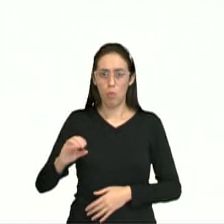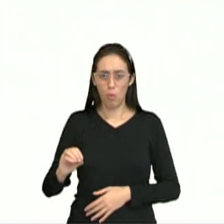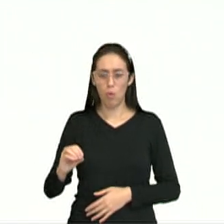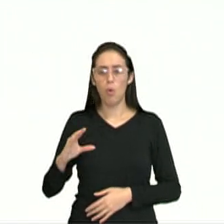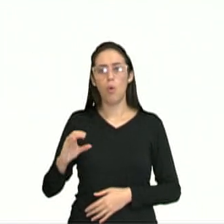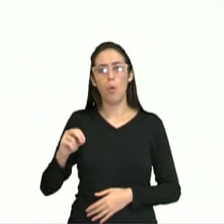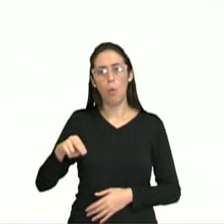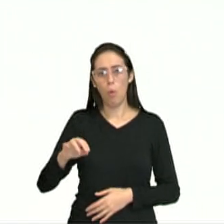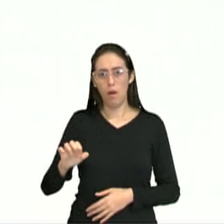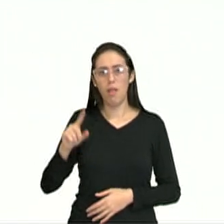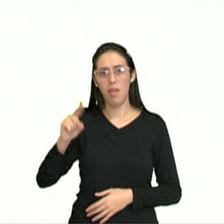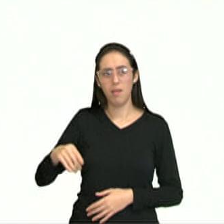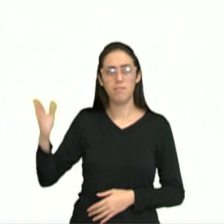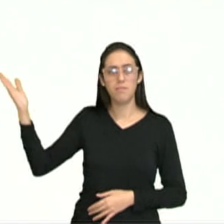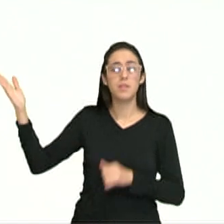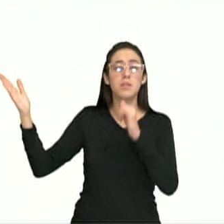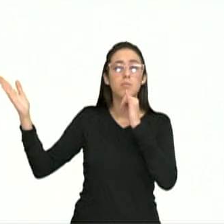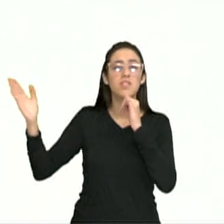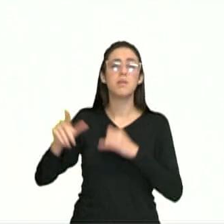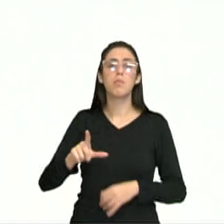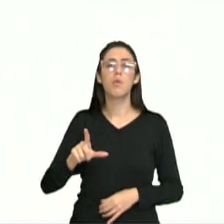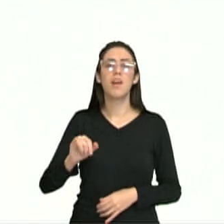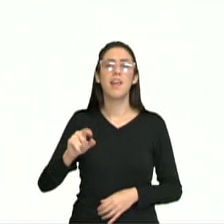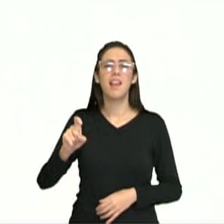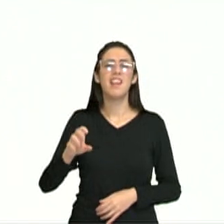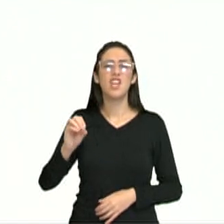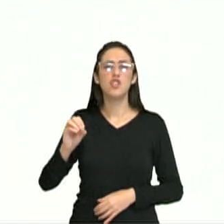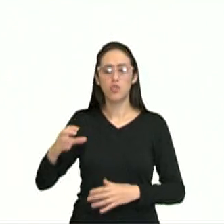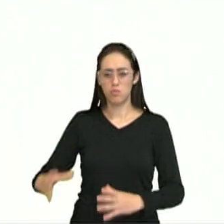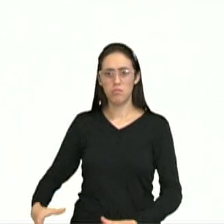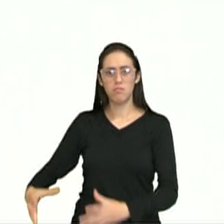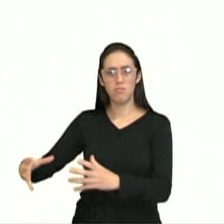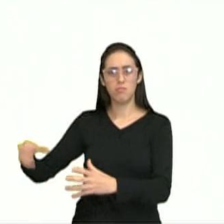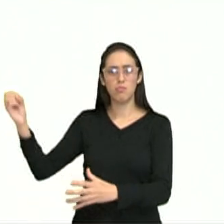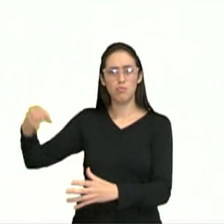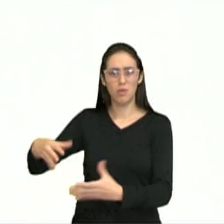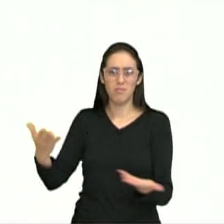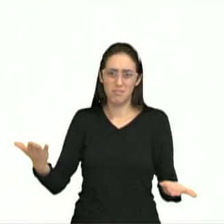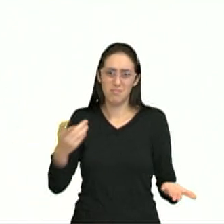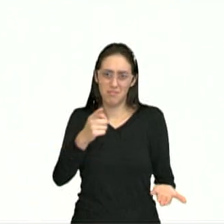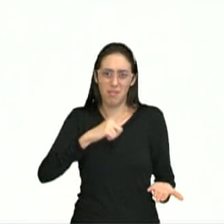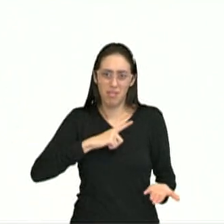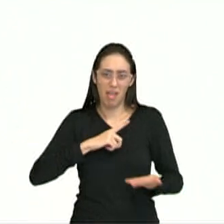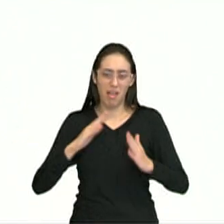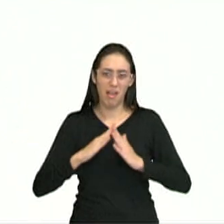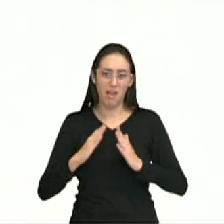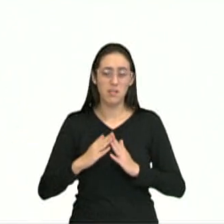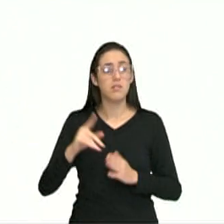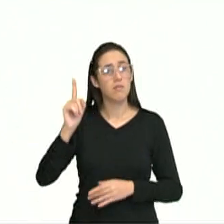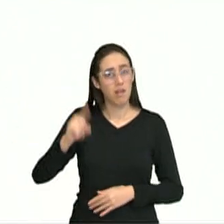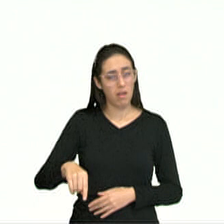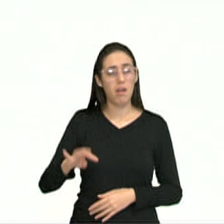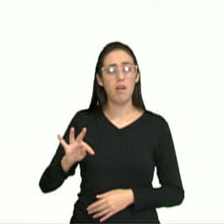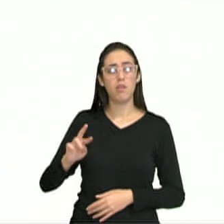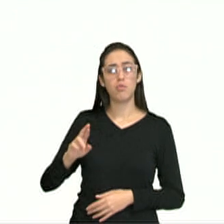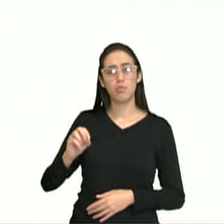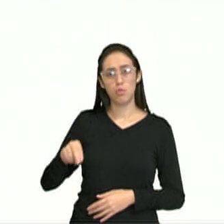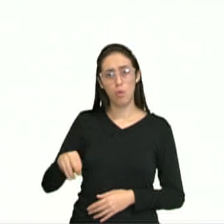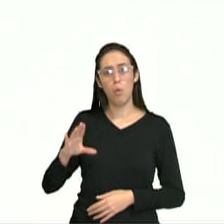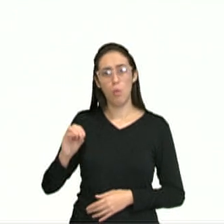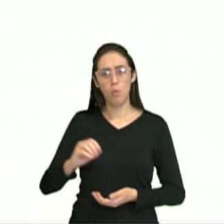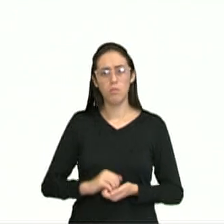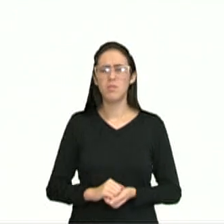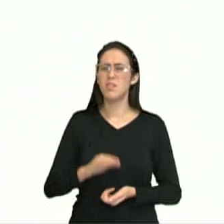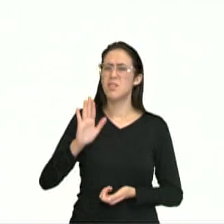exemplo, cestinha de lixo, né? Quem não tem um cesto de lixo em casa, né? E o formato dele é um tronco de cone. Mas, professor,